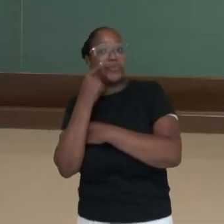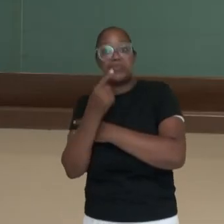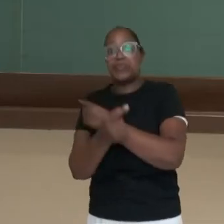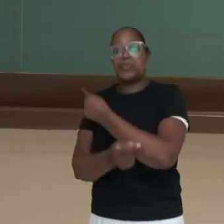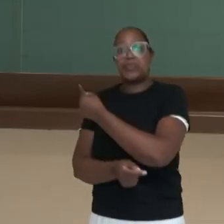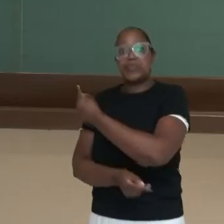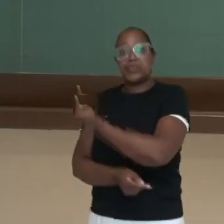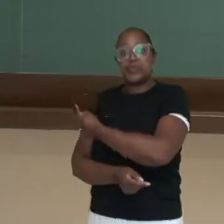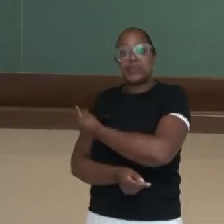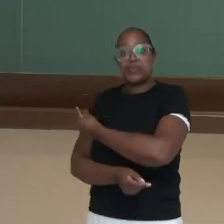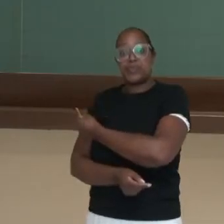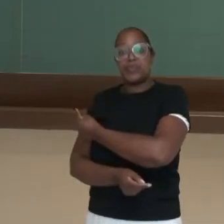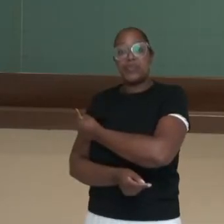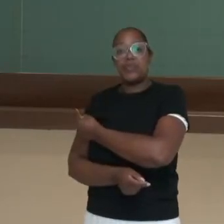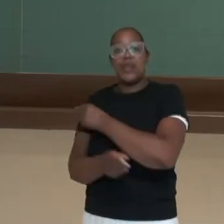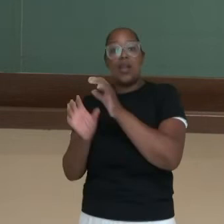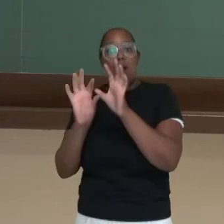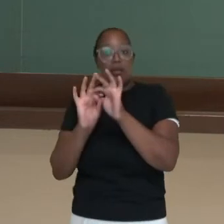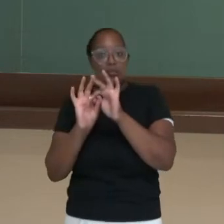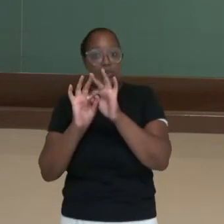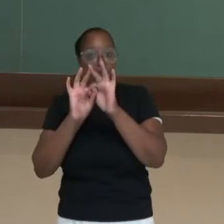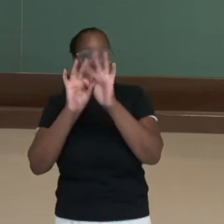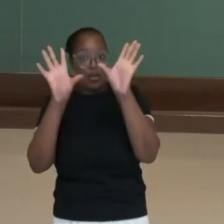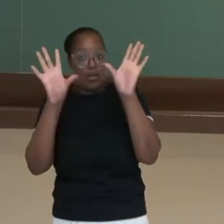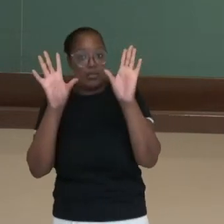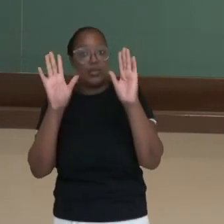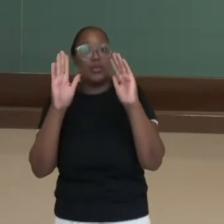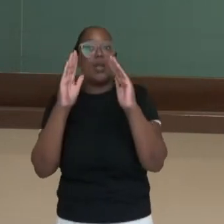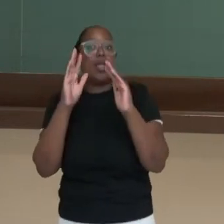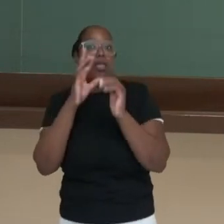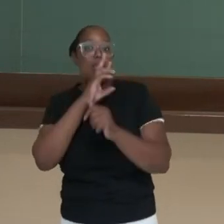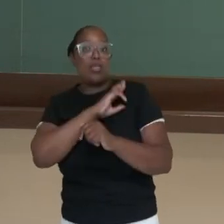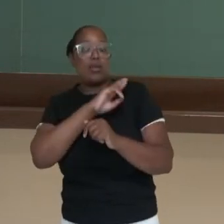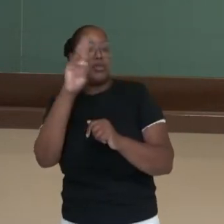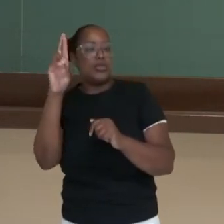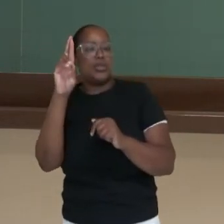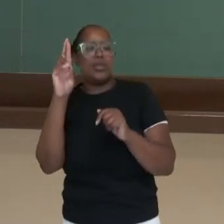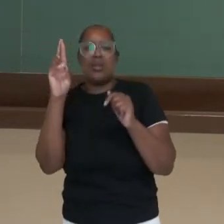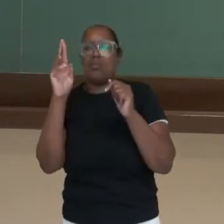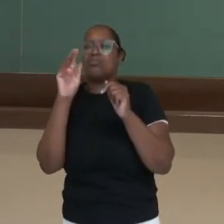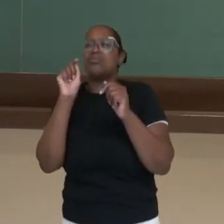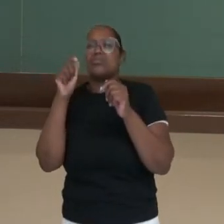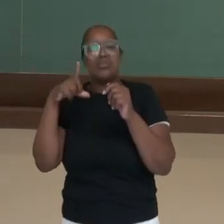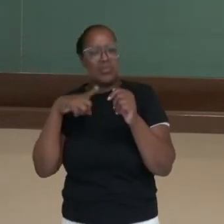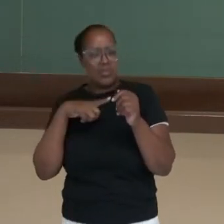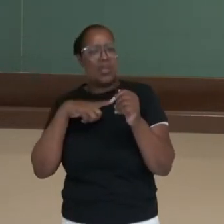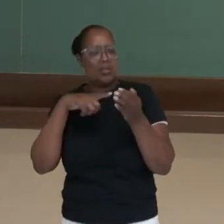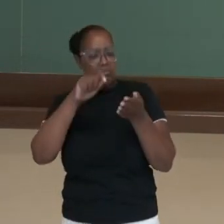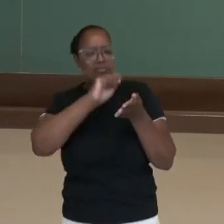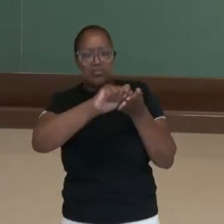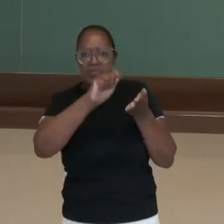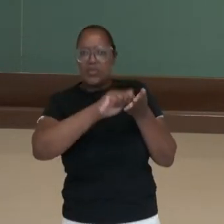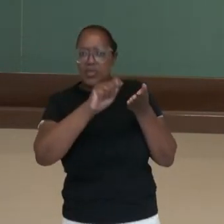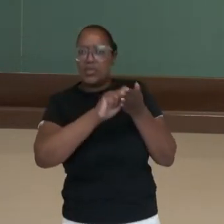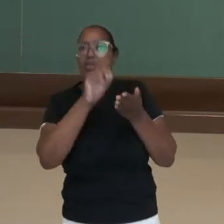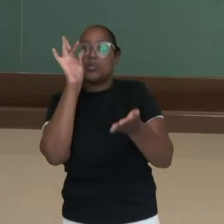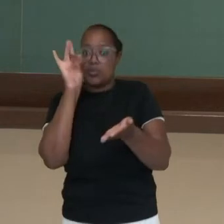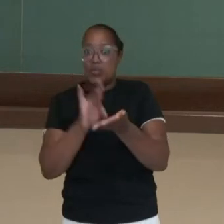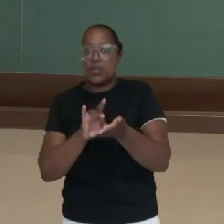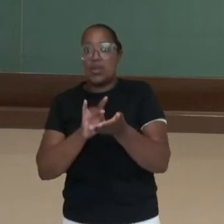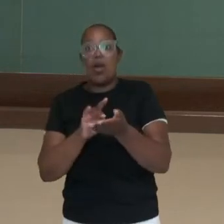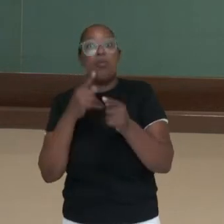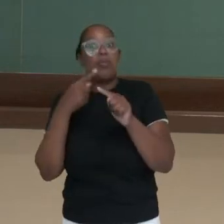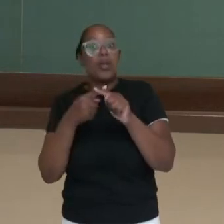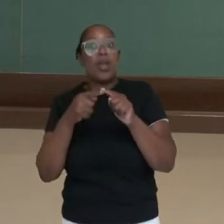assim, a liberdade religiosa está prevista na Constituição, no artigo tal, o que eu estou querendo dizer? Que a lei maior